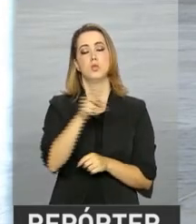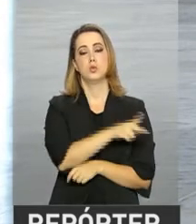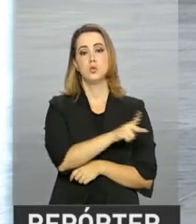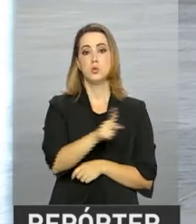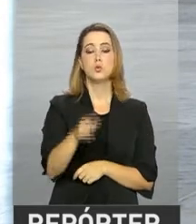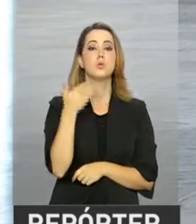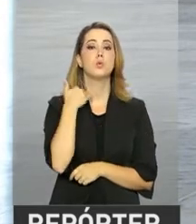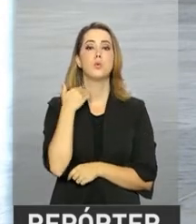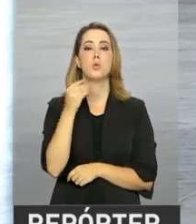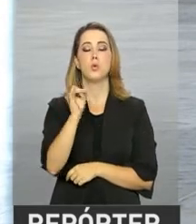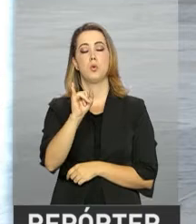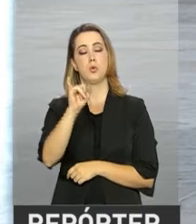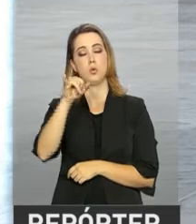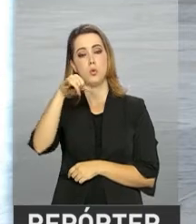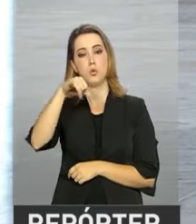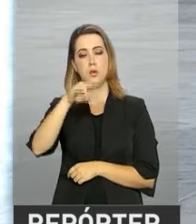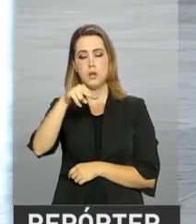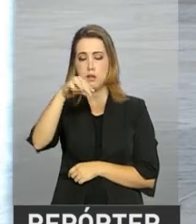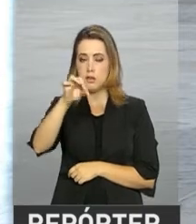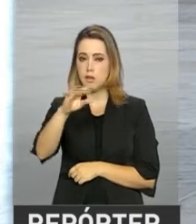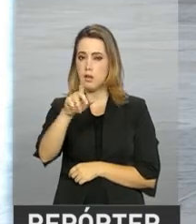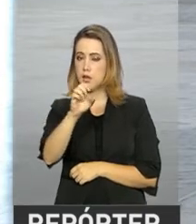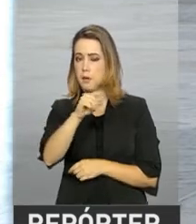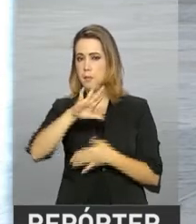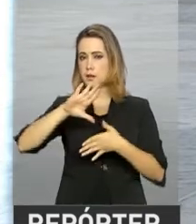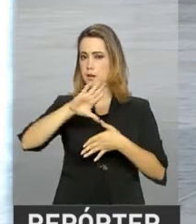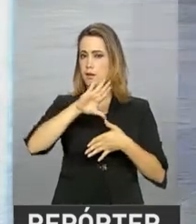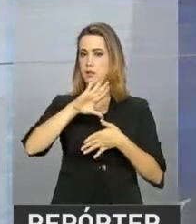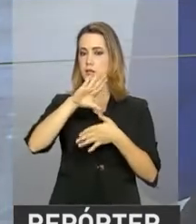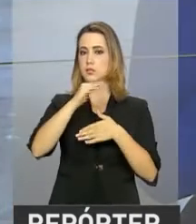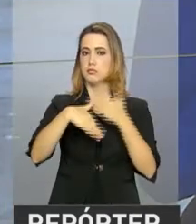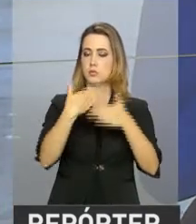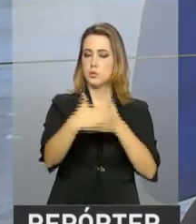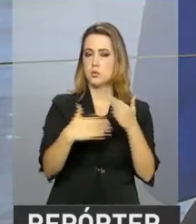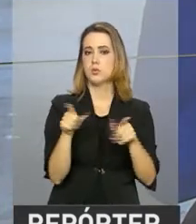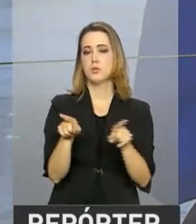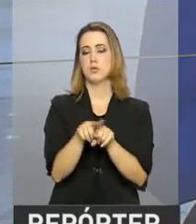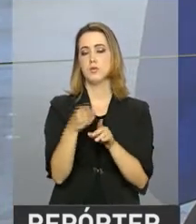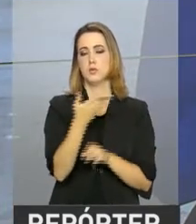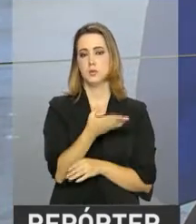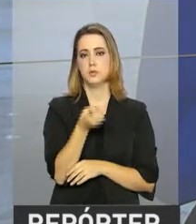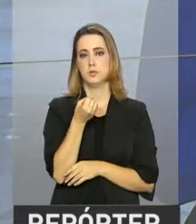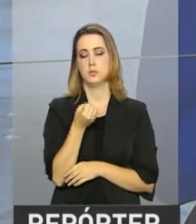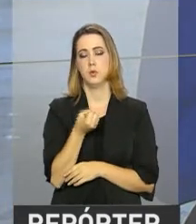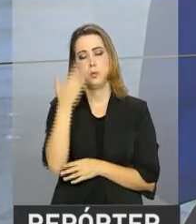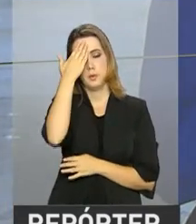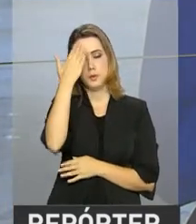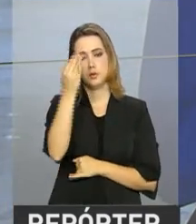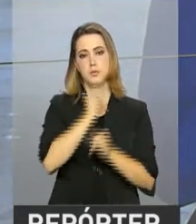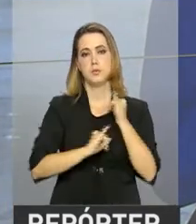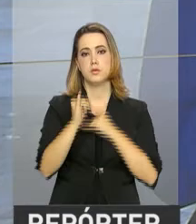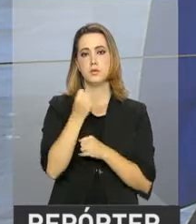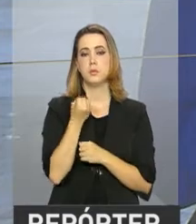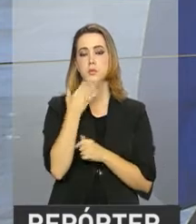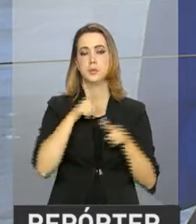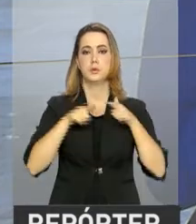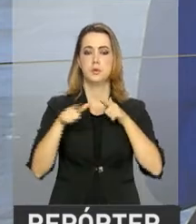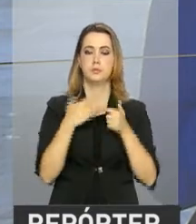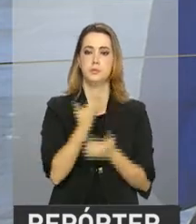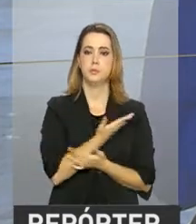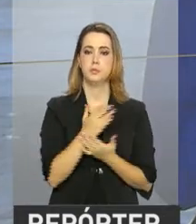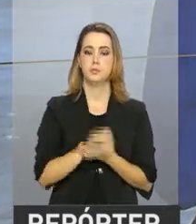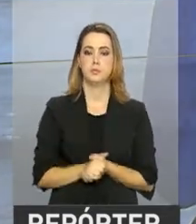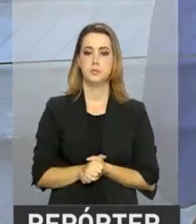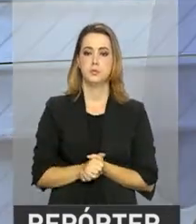desenvolvimento luis alberto moreno volto com você no estúdio josé luiz paulo muito obrigado pelas informações bom trabalho para você